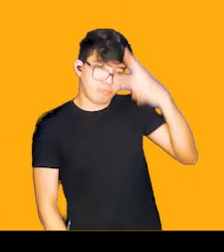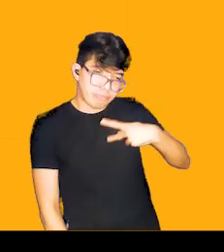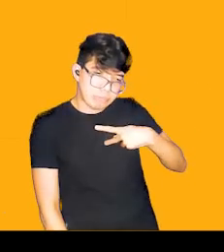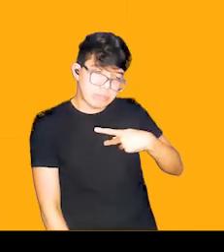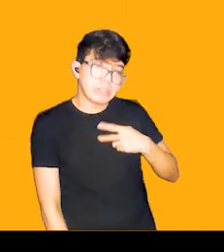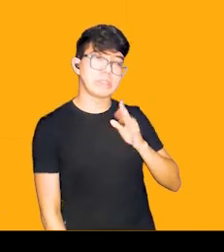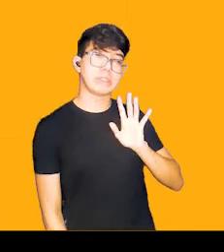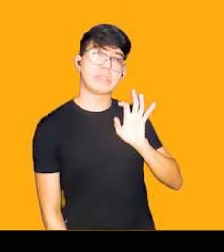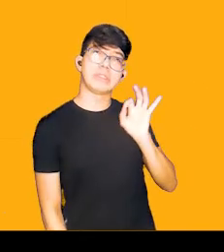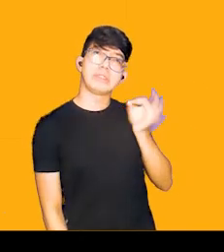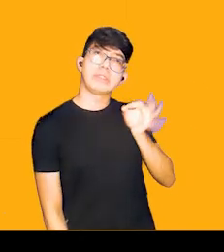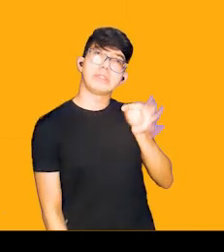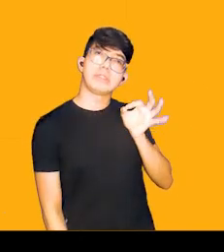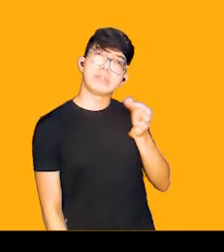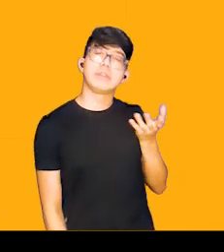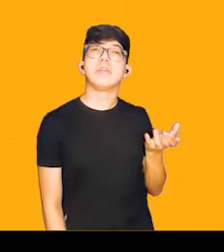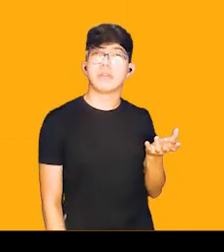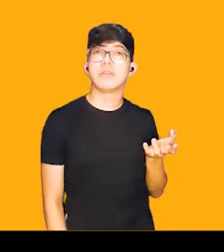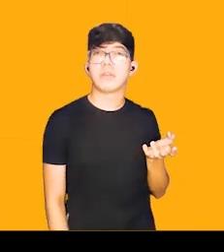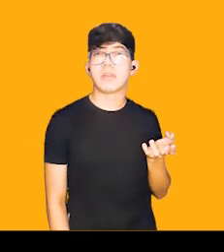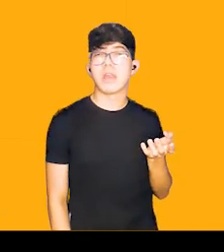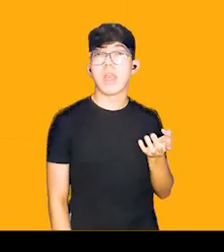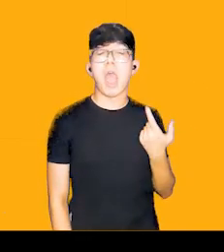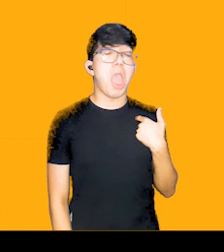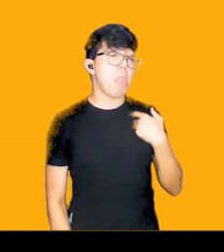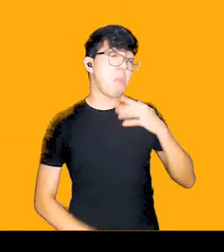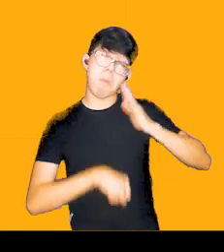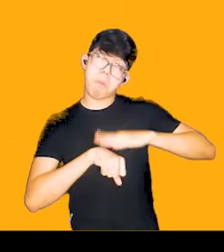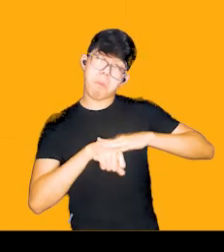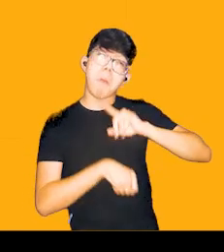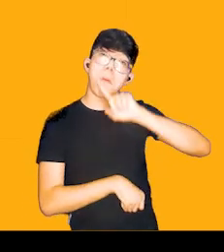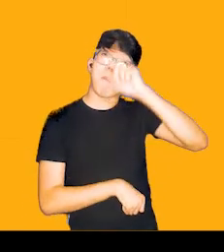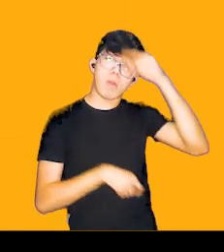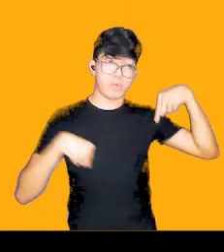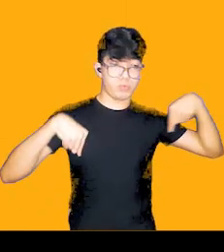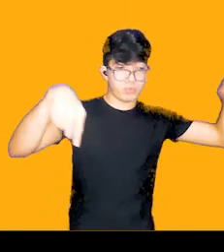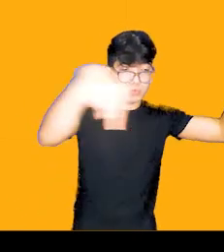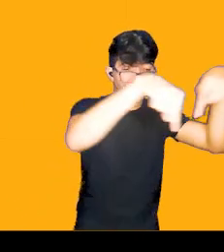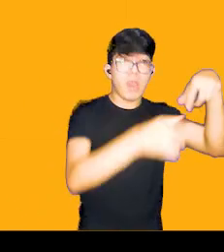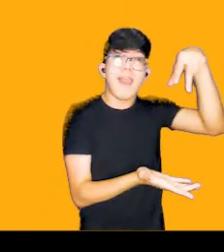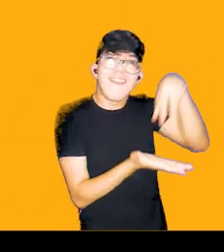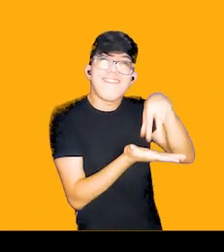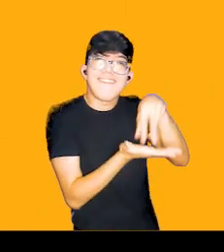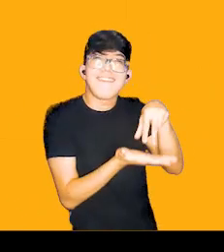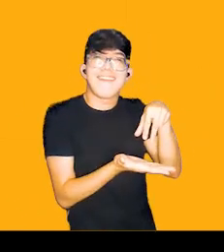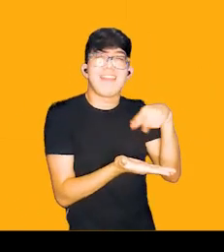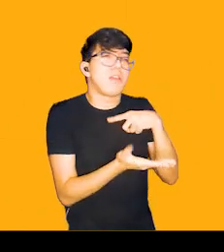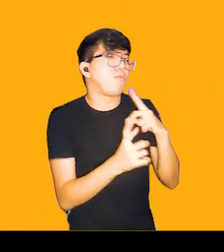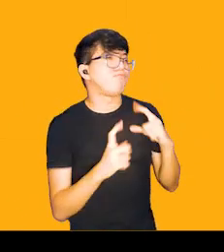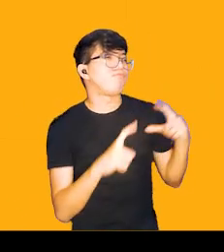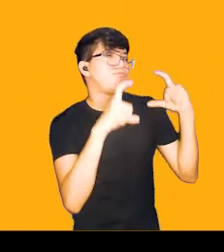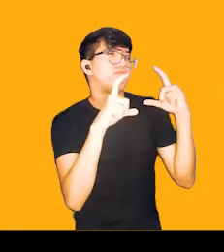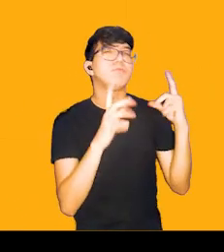O seu tema, descobre o seu tema, não. Aí é o seu olhar, você olha para o seu olhar do jeito que você acha que deve olhar.